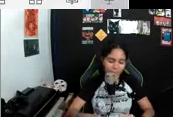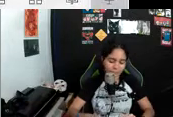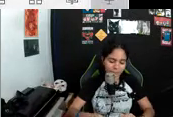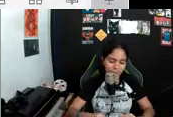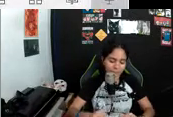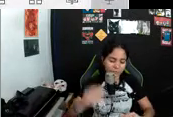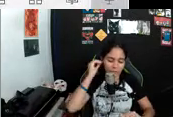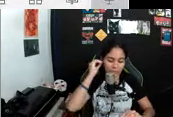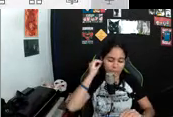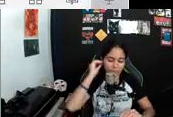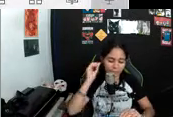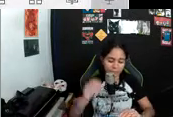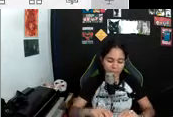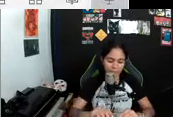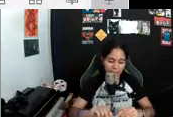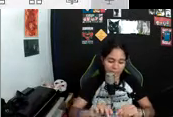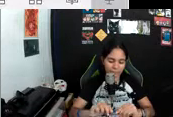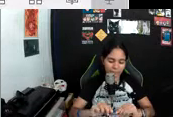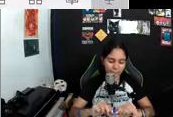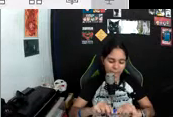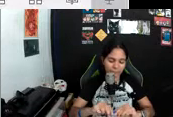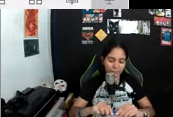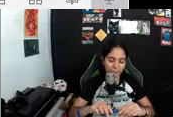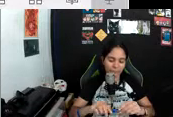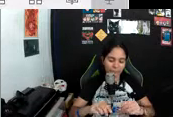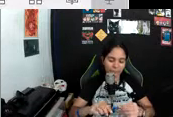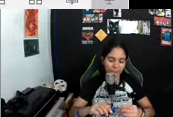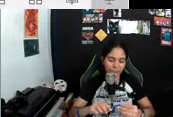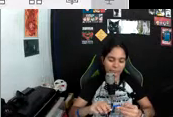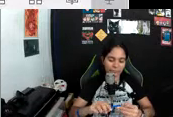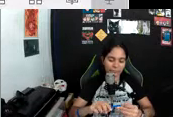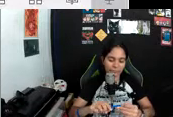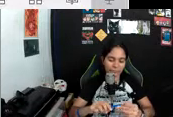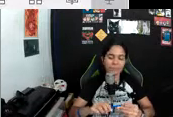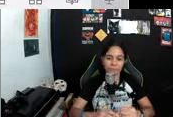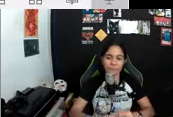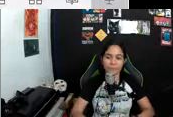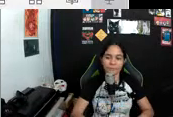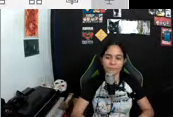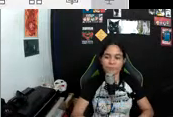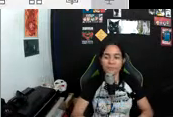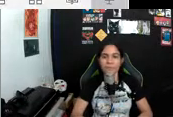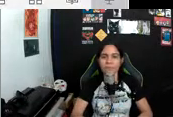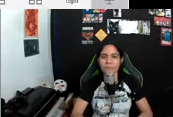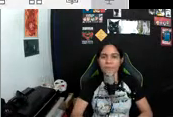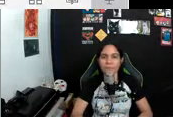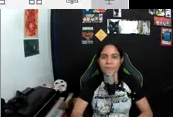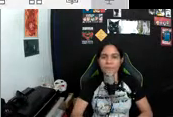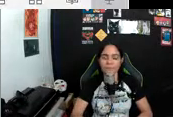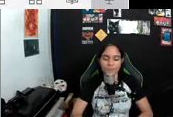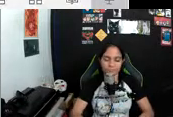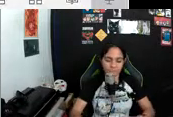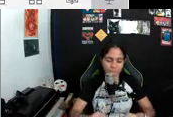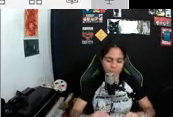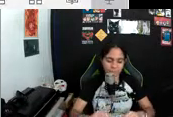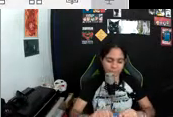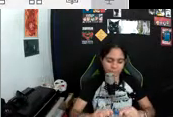Carol Sampaio. Oi, Carol. Essa questão de atestado. A minha mãe, ela é reumatologista. E aconteceu um caso